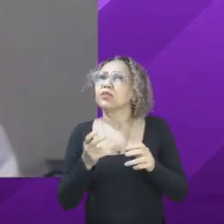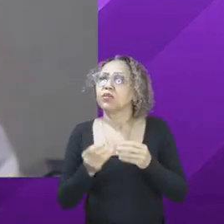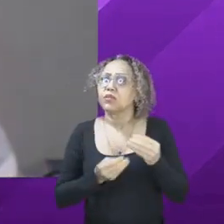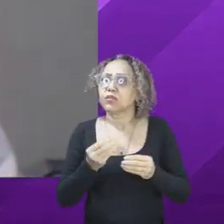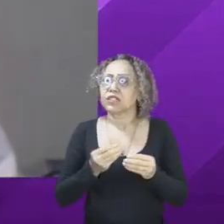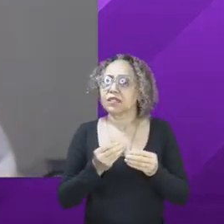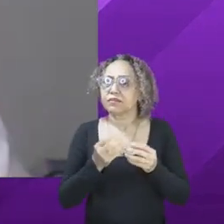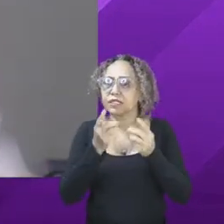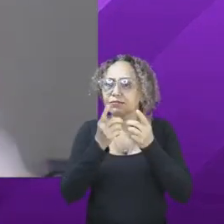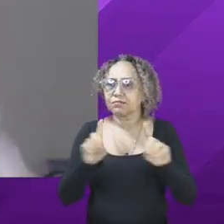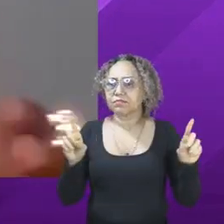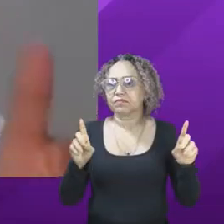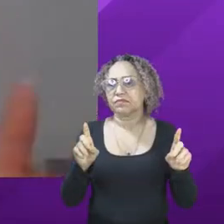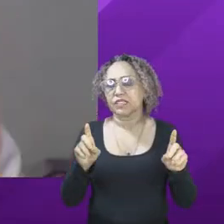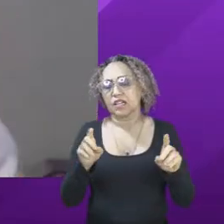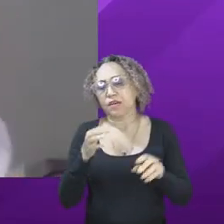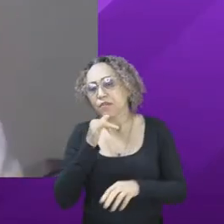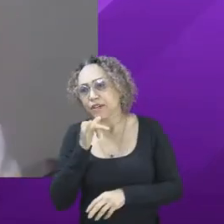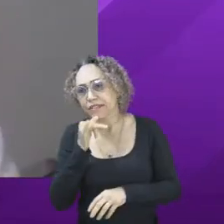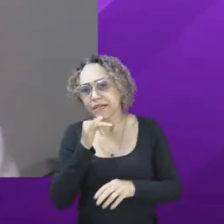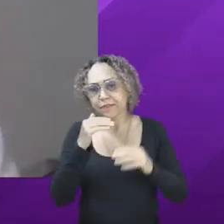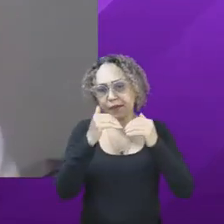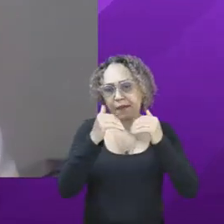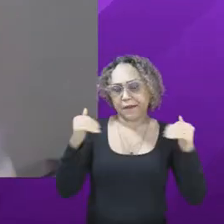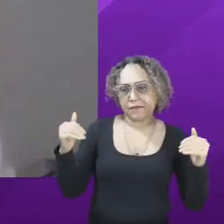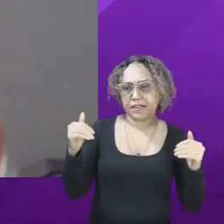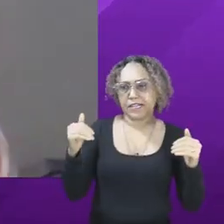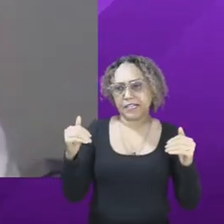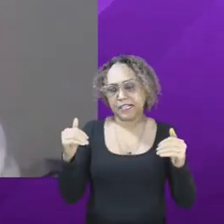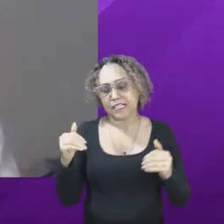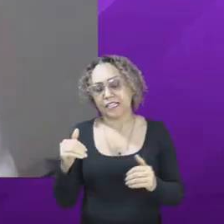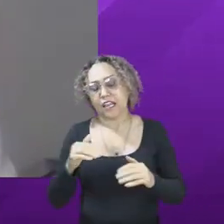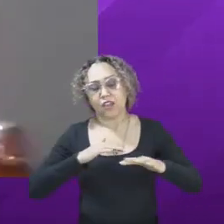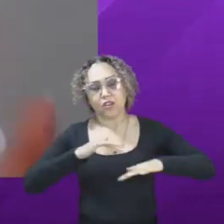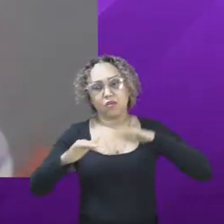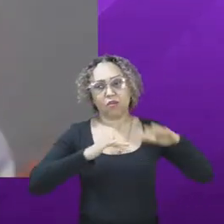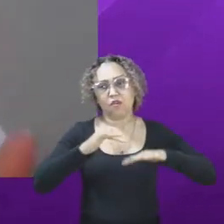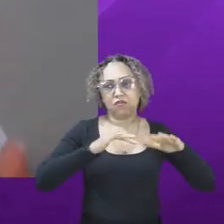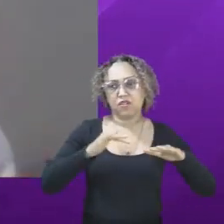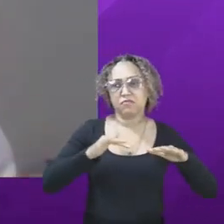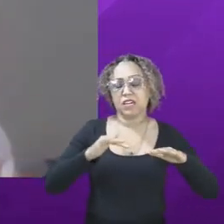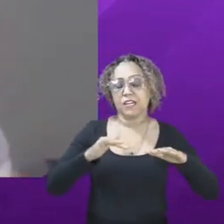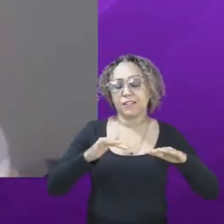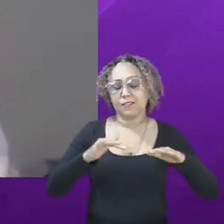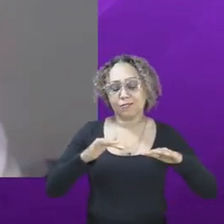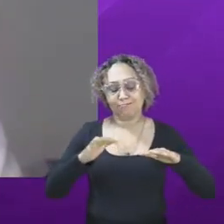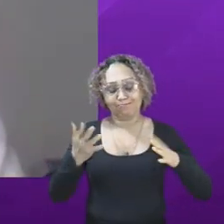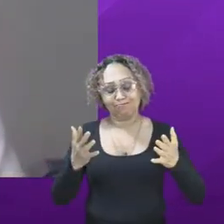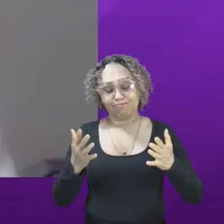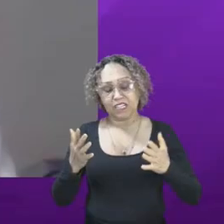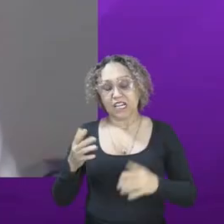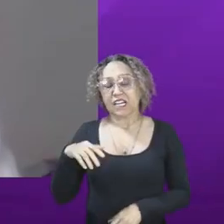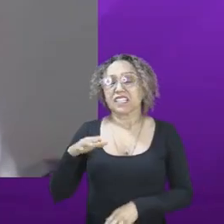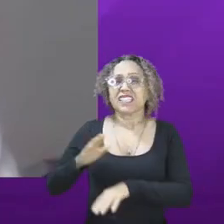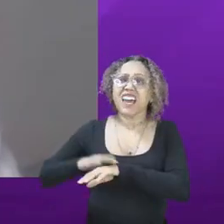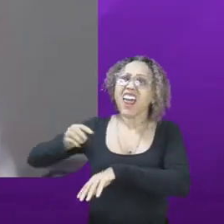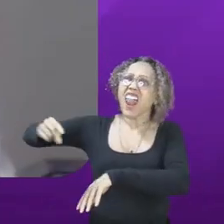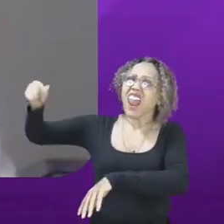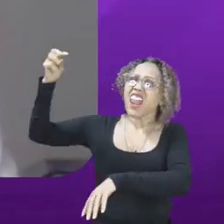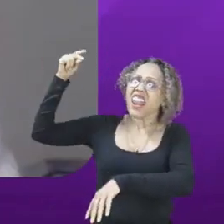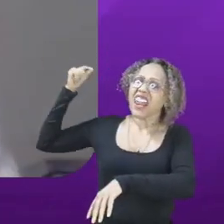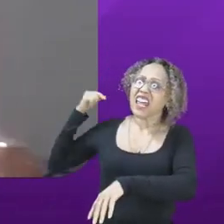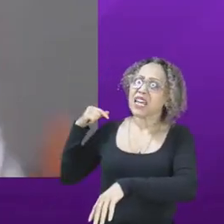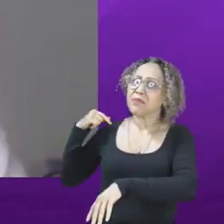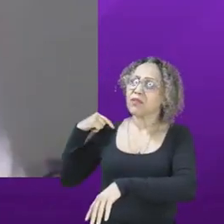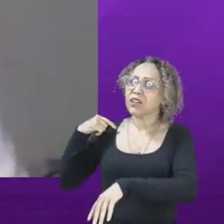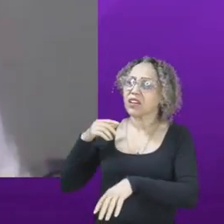diáspora, né? Nós continuamos nesse movimento diaspórico, desde que fomos arrancadas, né, de África, e aí quais são as